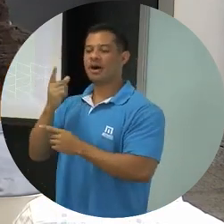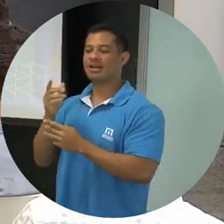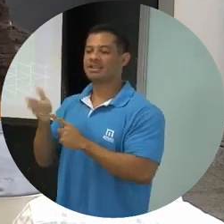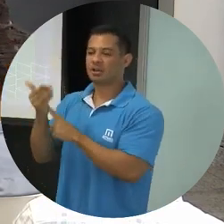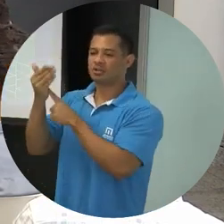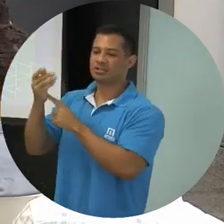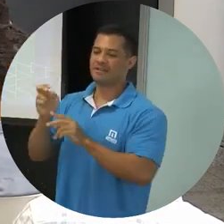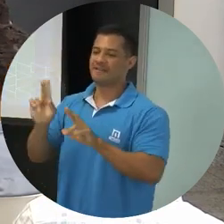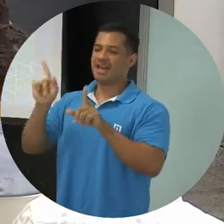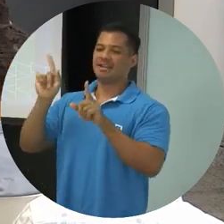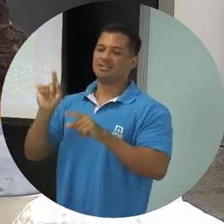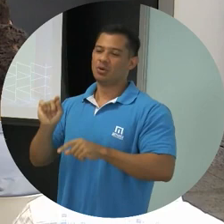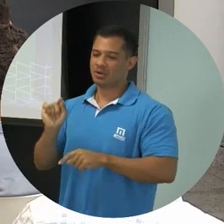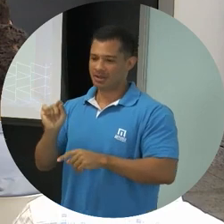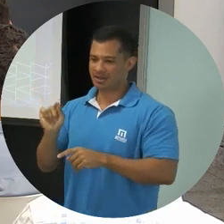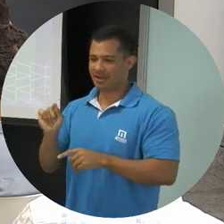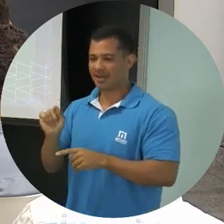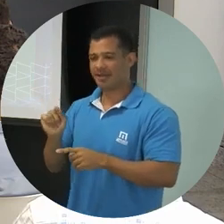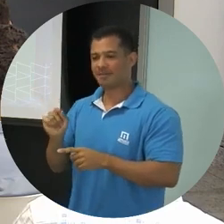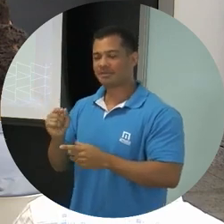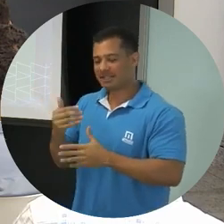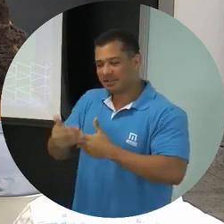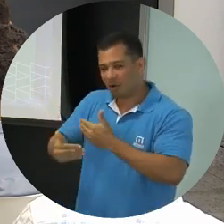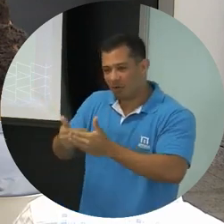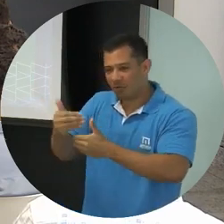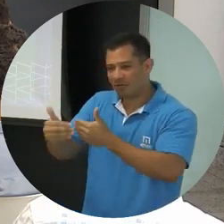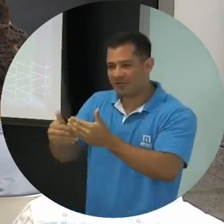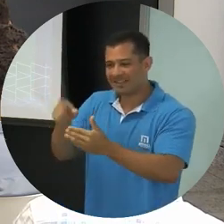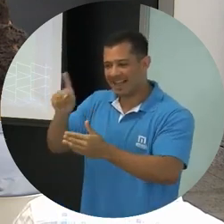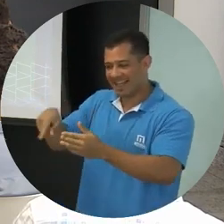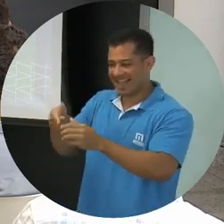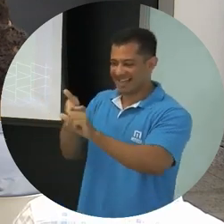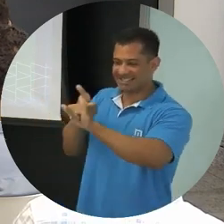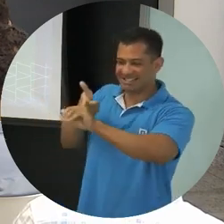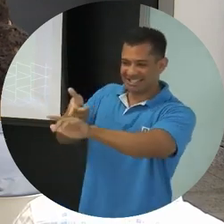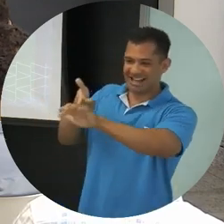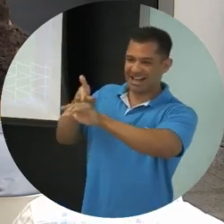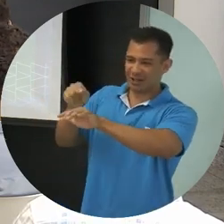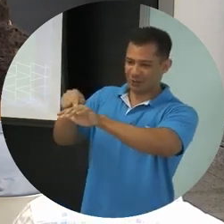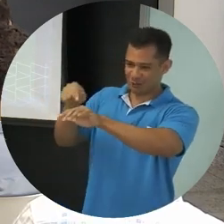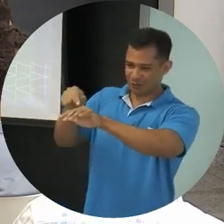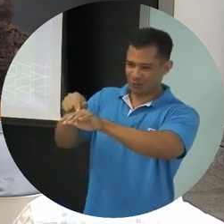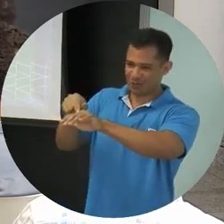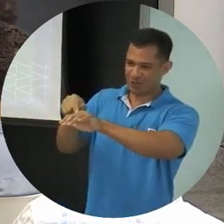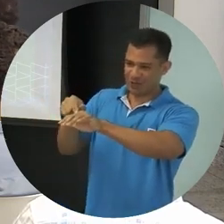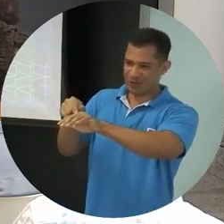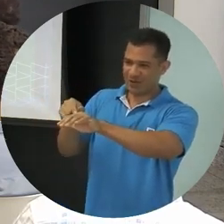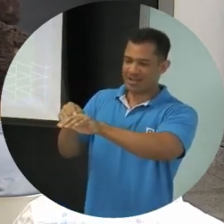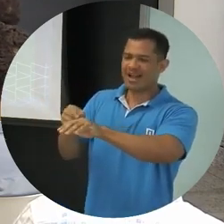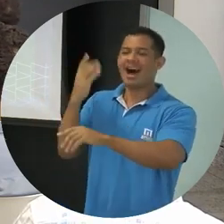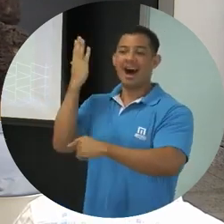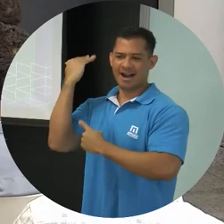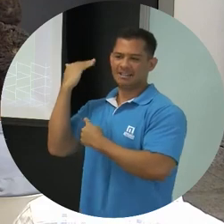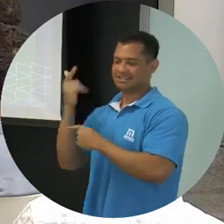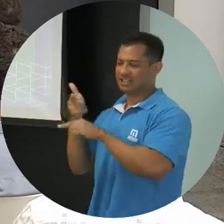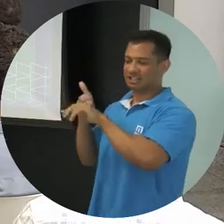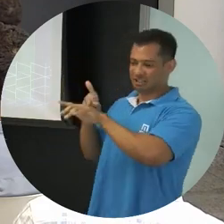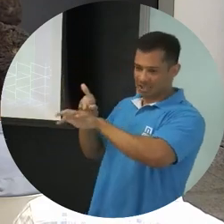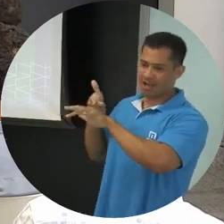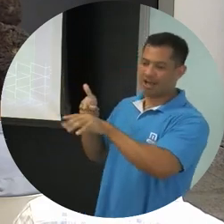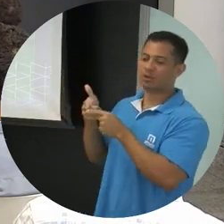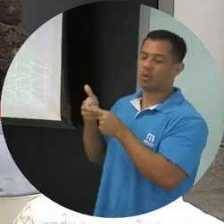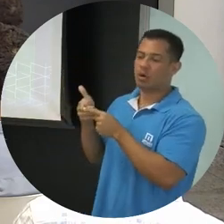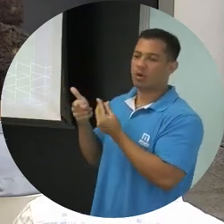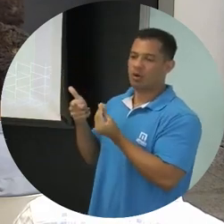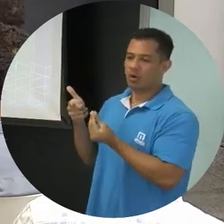Essa tecnologia começou a ser desenvolvida com a aplicação do jato de água. Tá? Inicialmente, esse jato de água ele foi